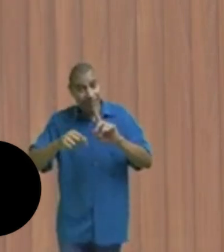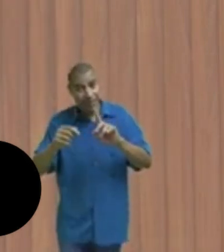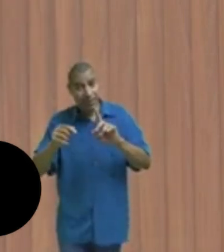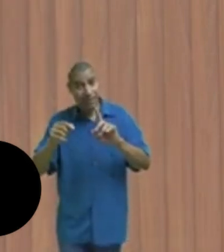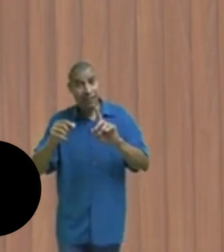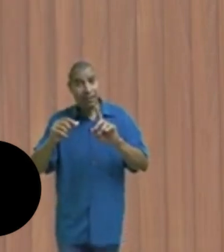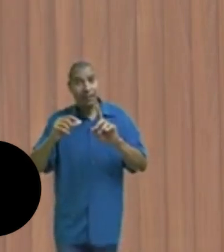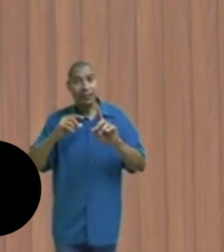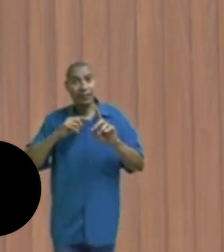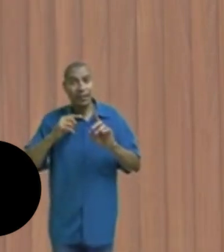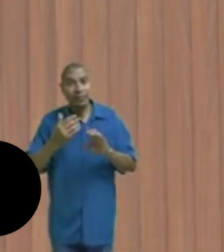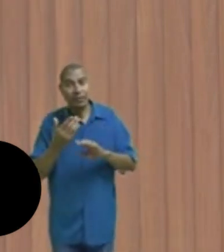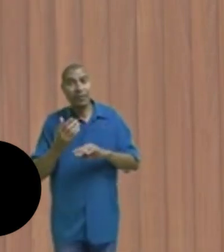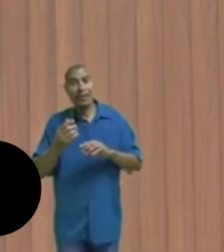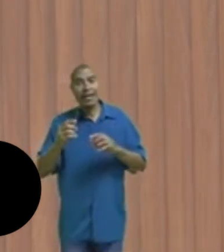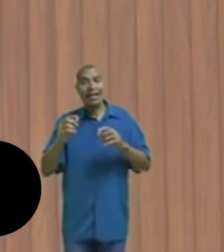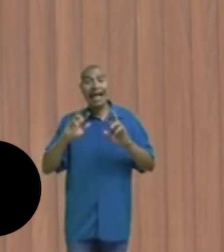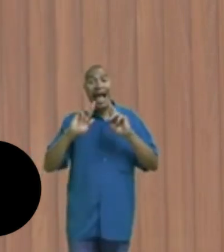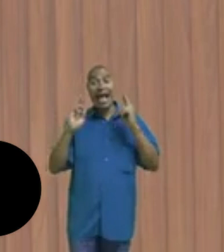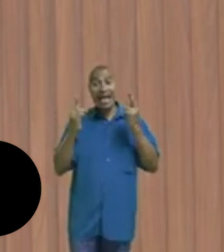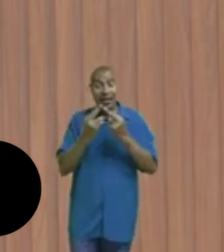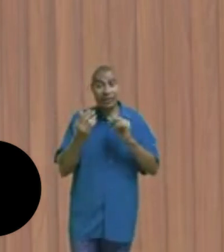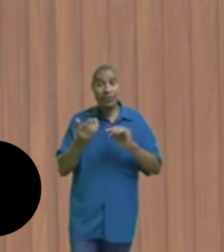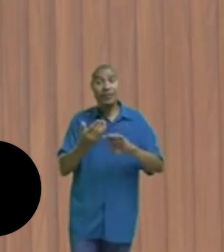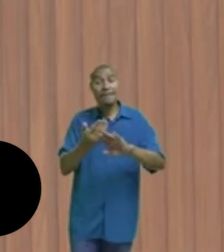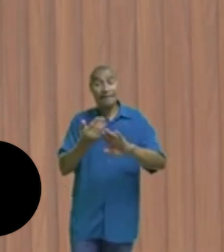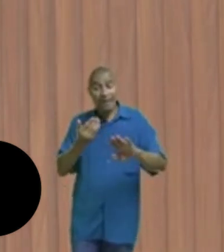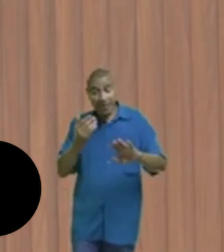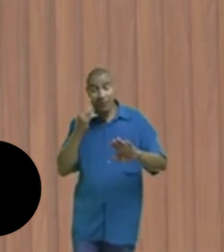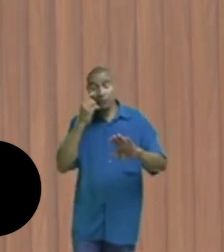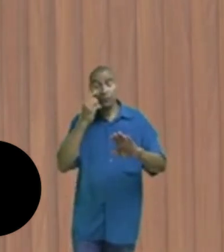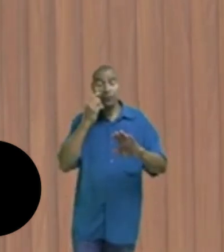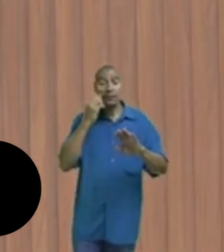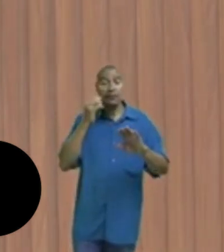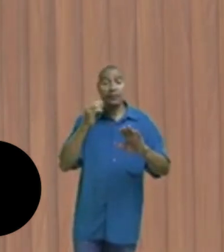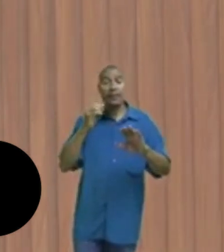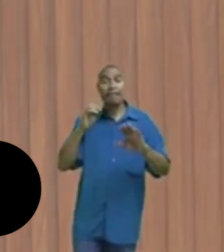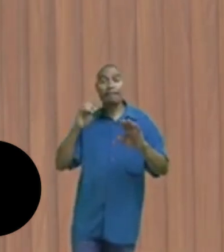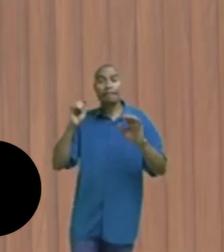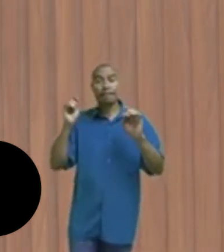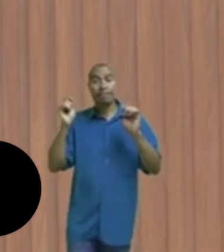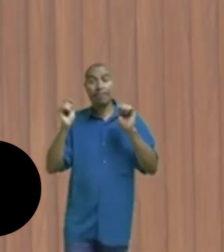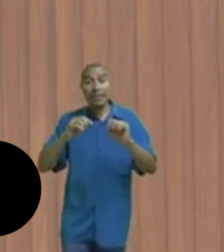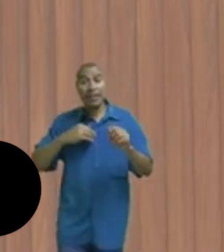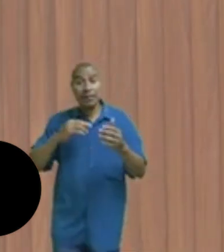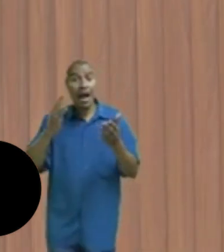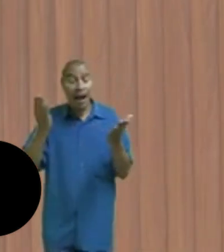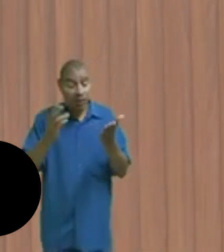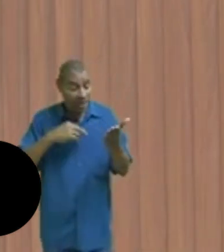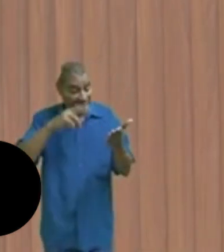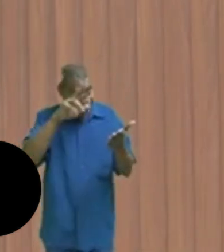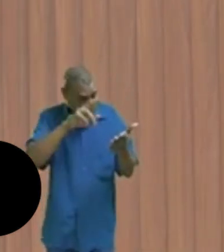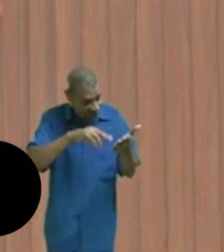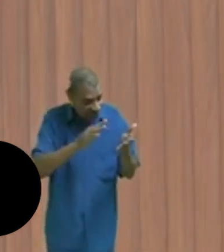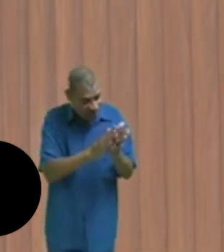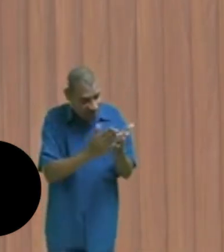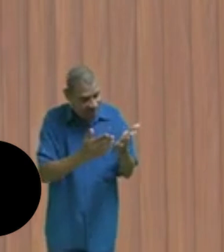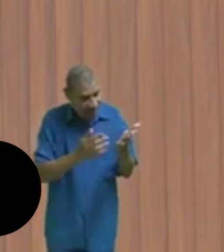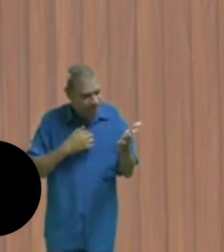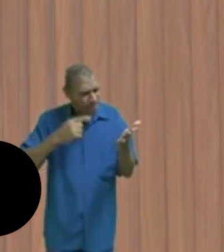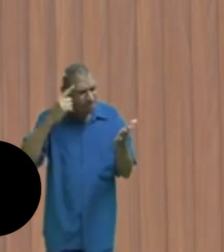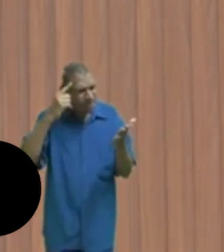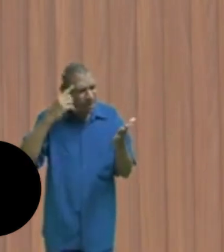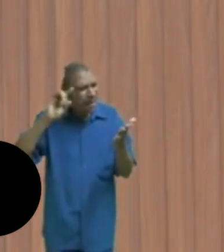teremos menos reuniões, queremos que vocês fiquem em casa, meditem na Escritura, pensem no seu